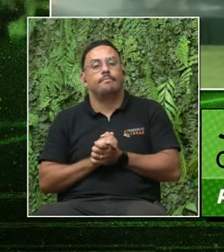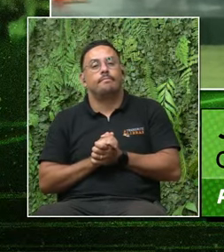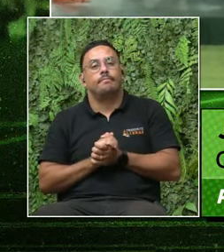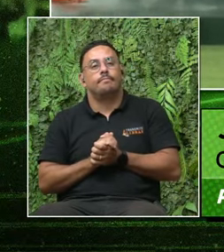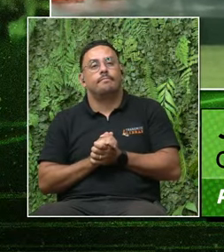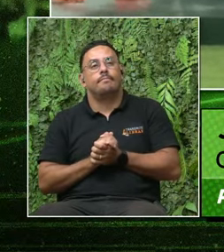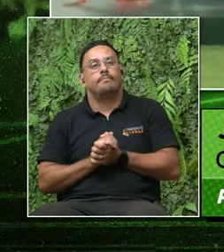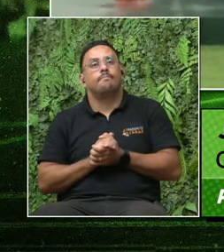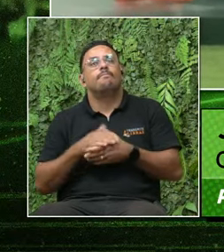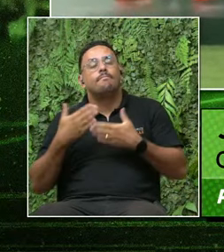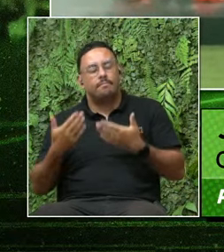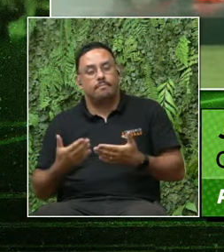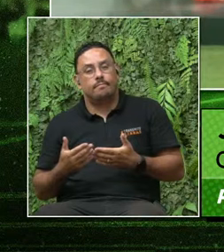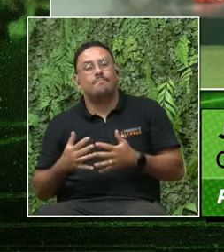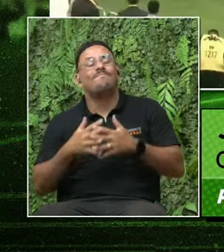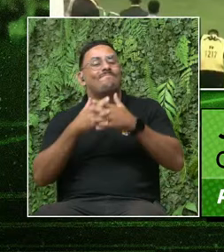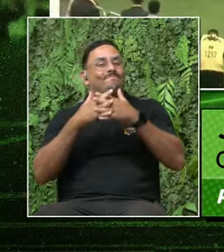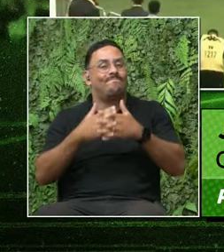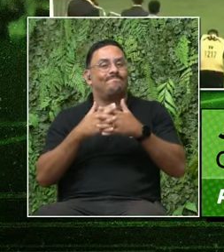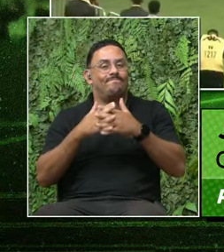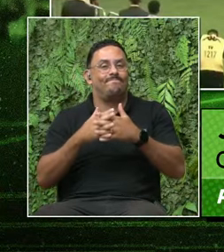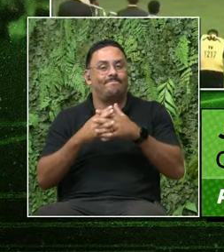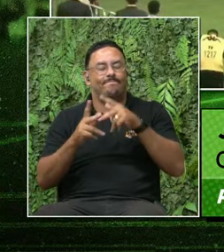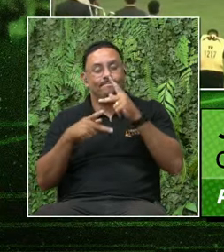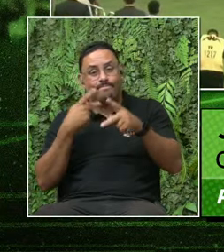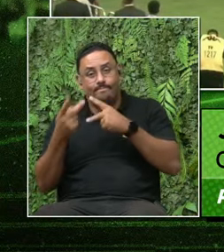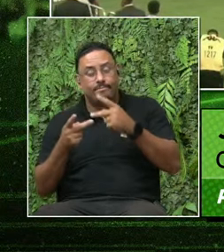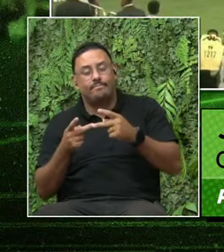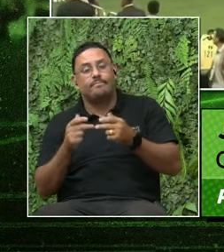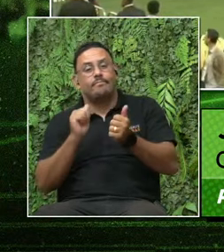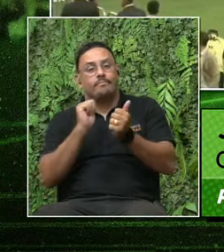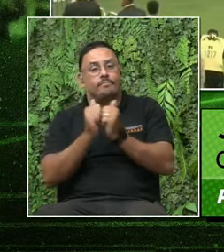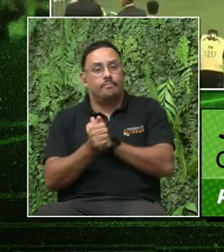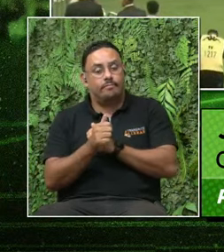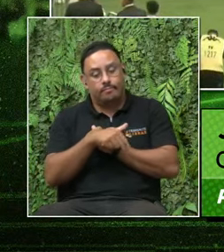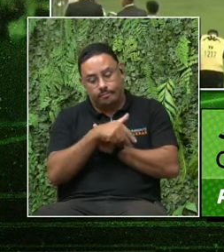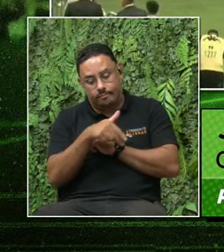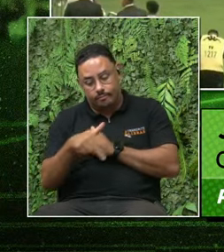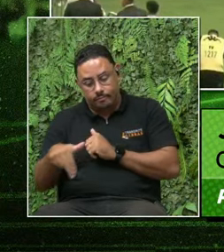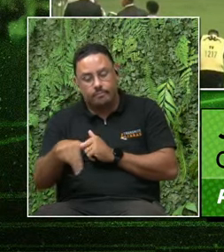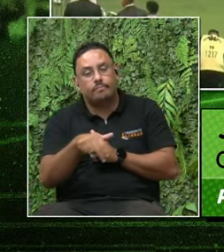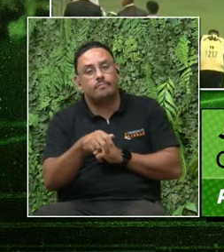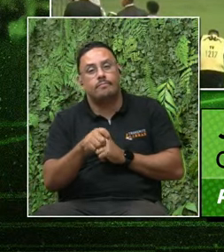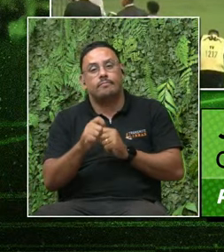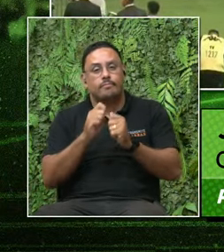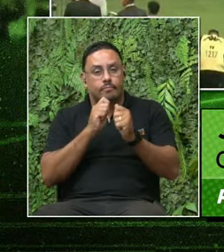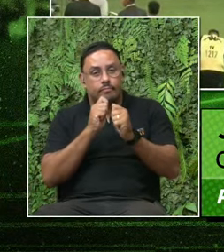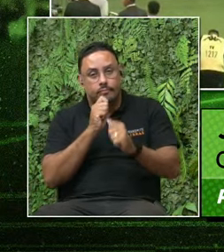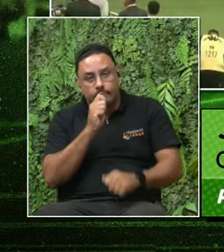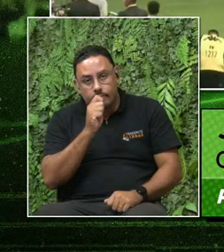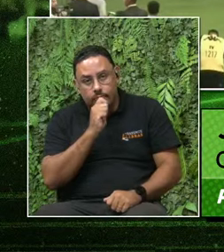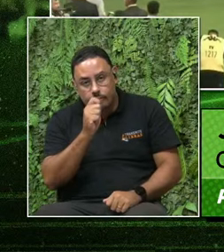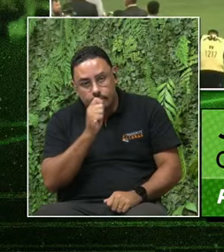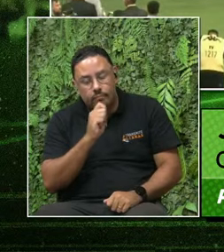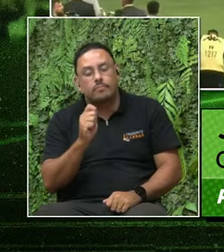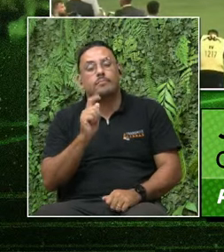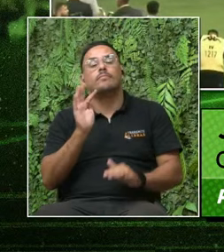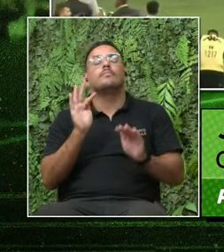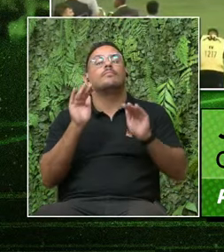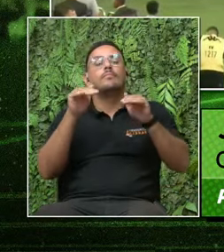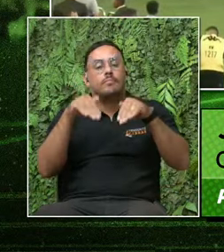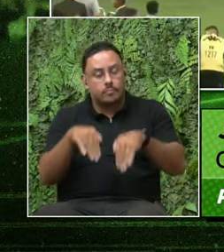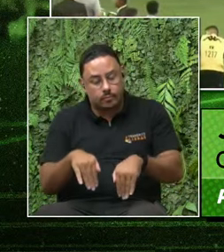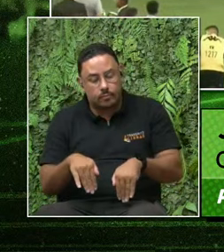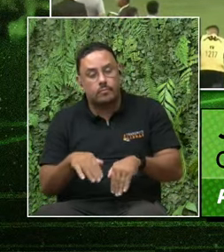Bob Bob tá muito fuso viu eles falaram que os jogadores desceriam né pra coletiva falariam com a imprensa apenas na saída do